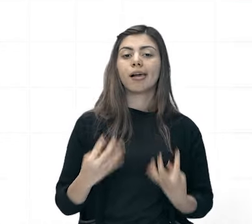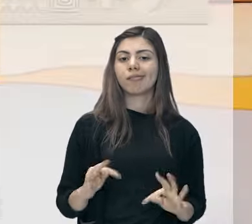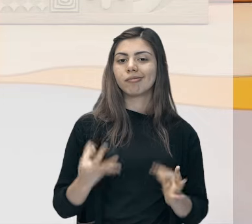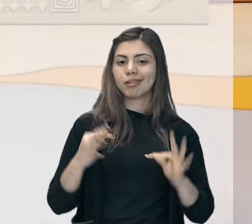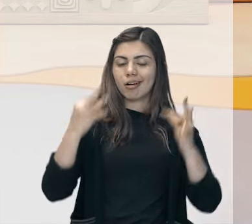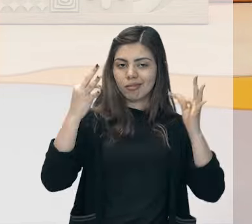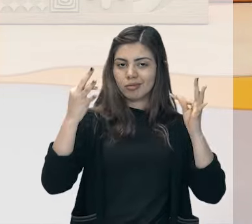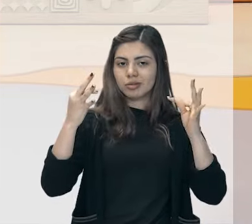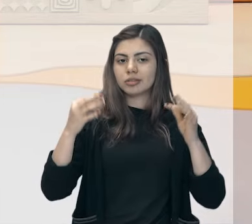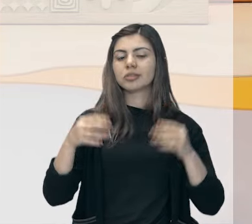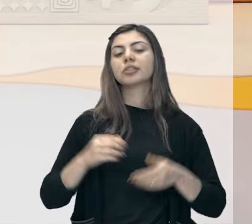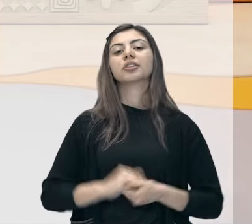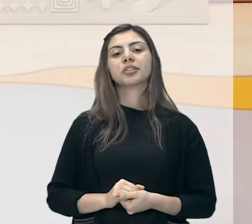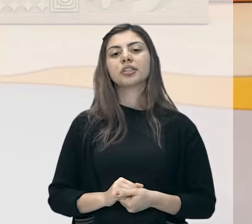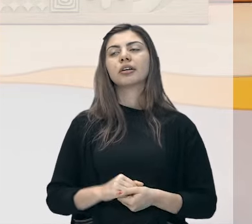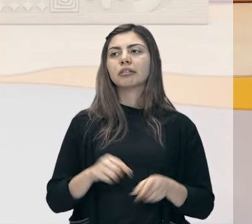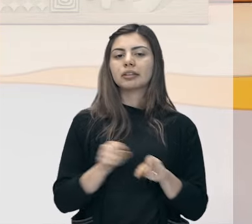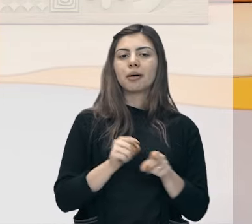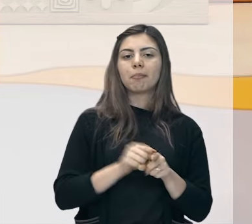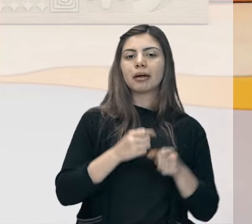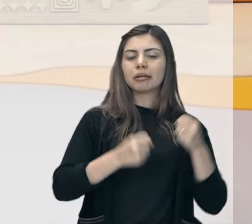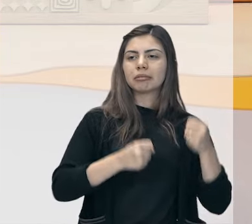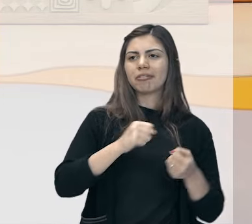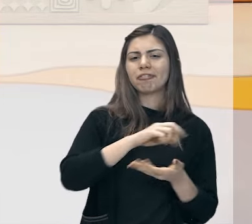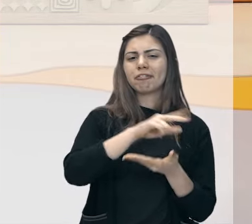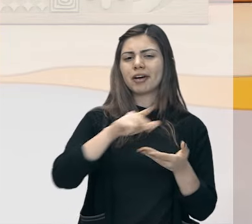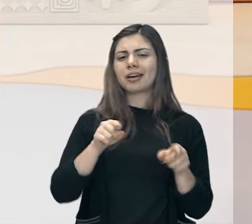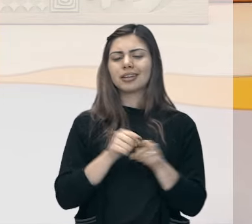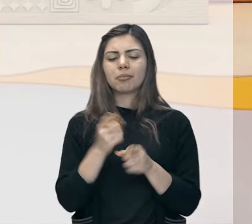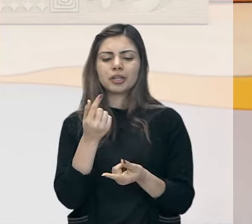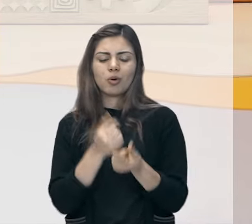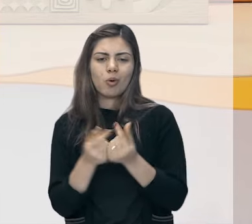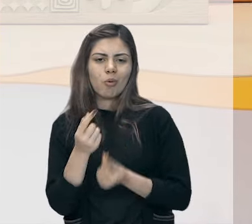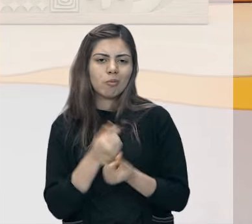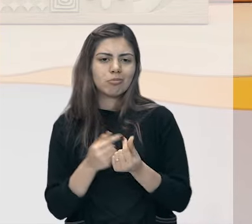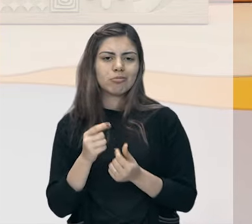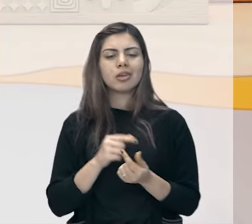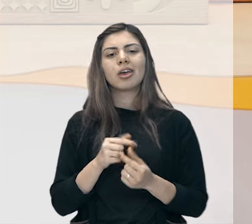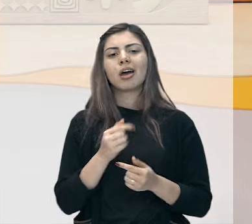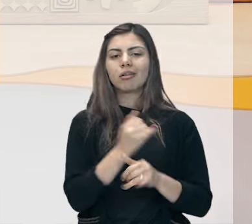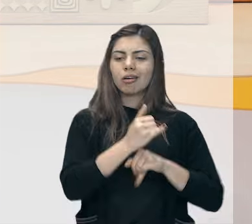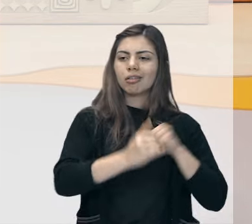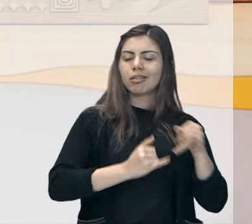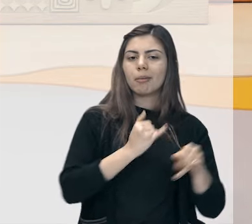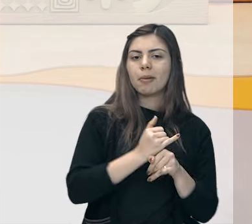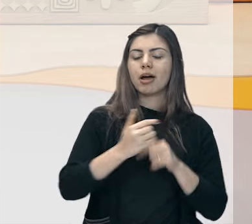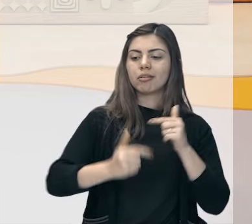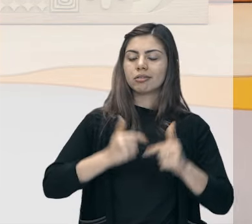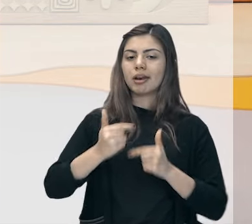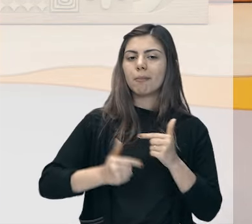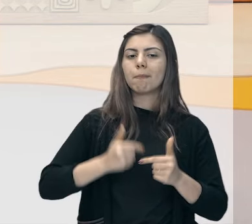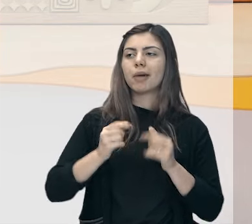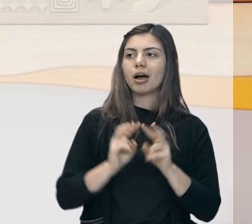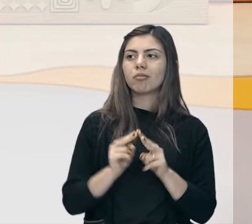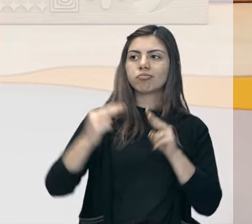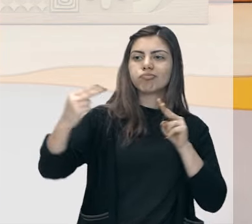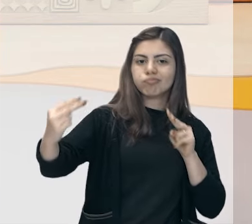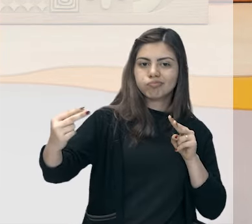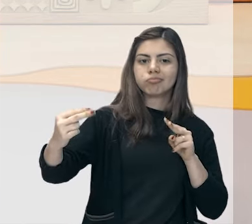à automação, a economia digital, o trabalho remoto, os freelancers estão se tornando comuns